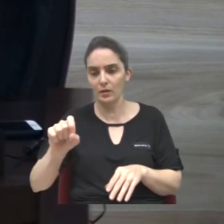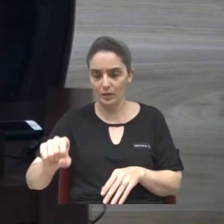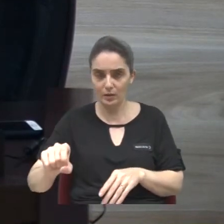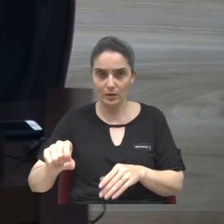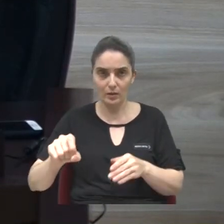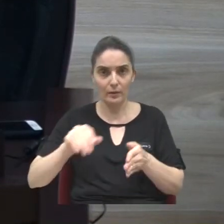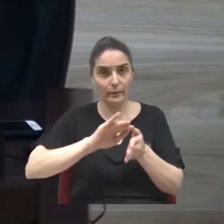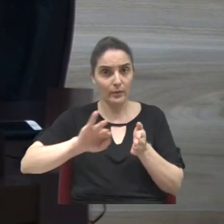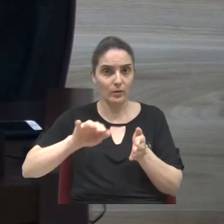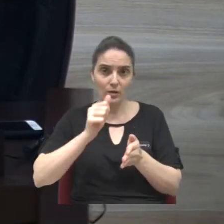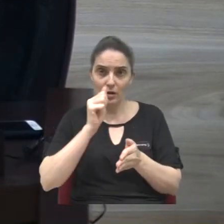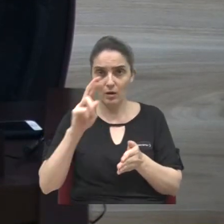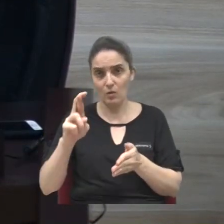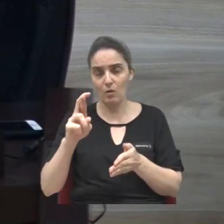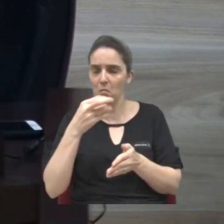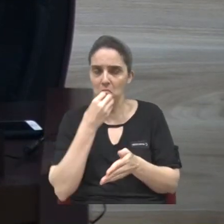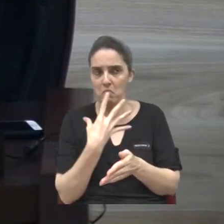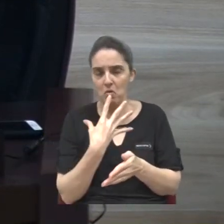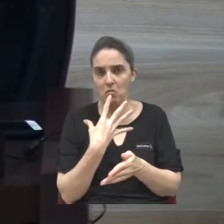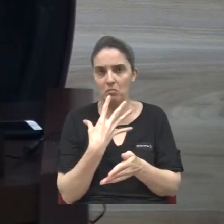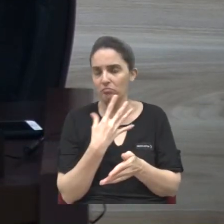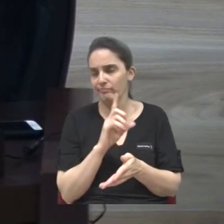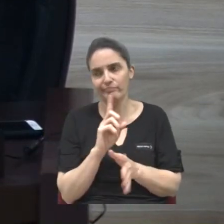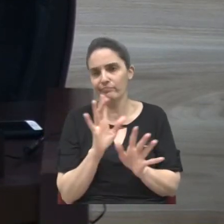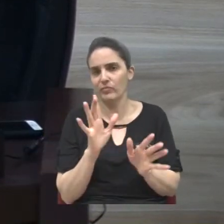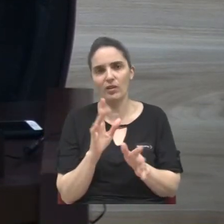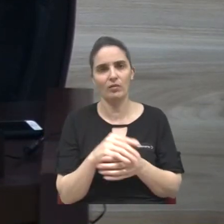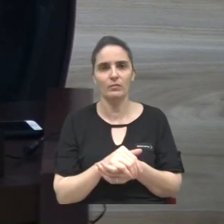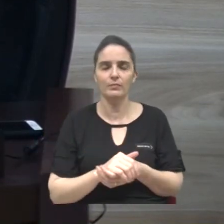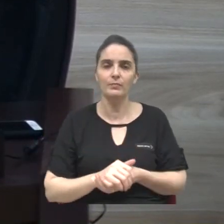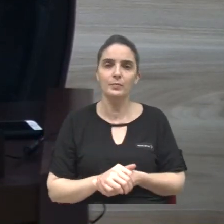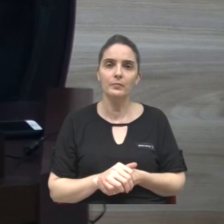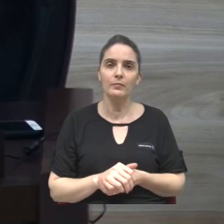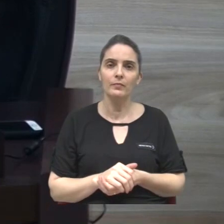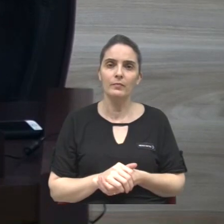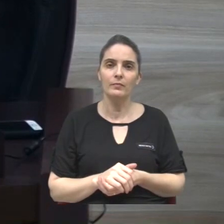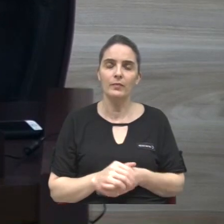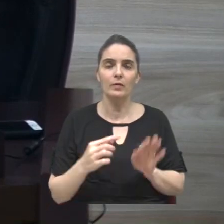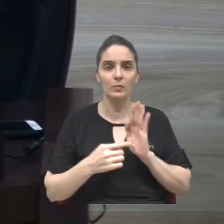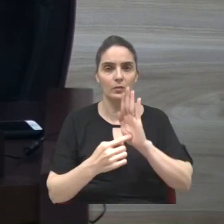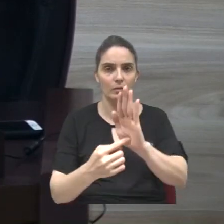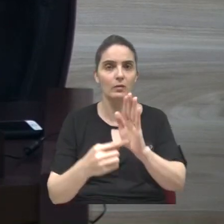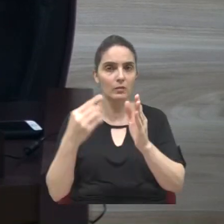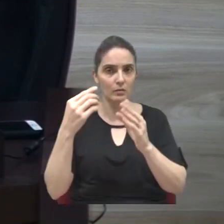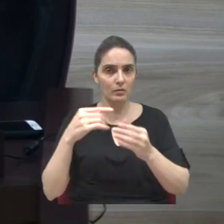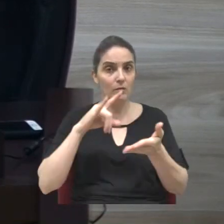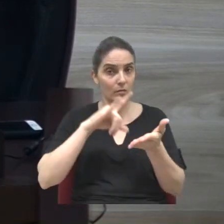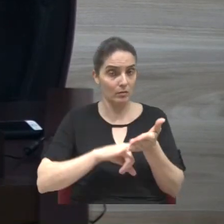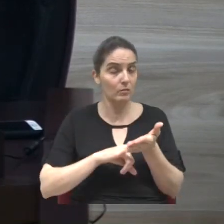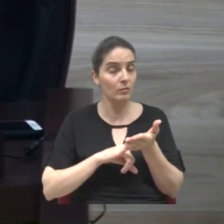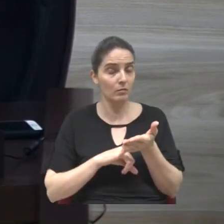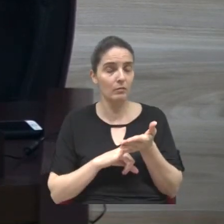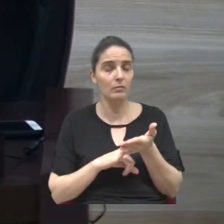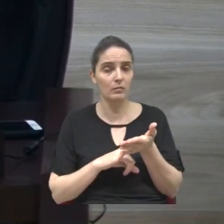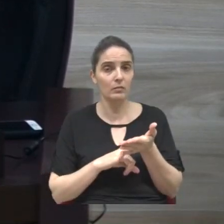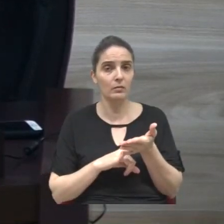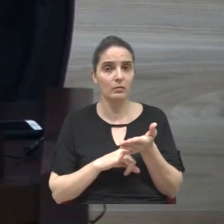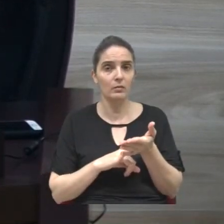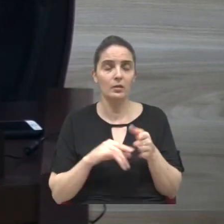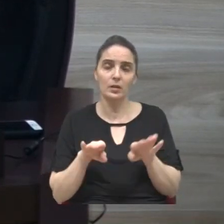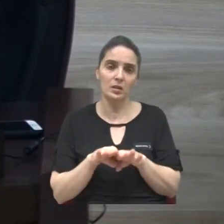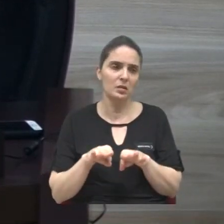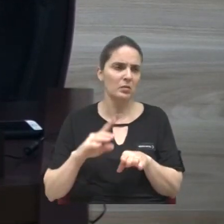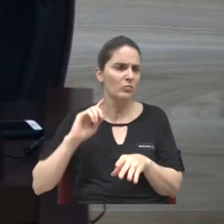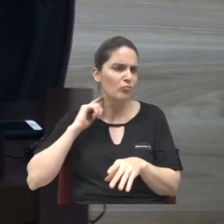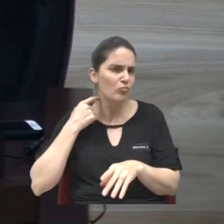tenha eficácia técnica, tendo sido apontado por laudos que o mesmo traz risco de contaminação de água.